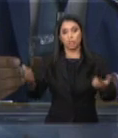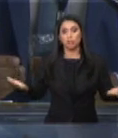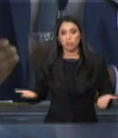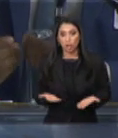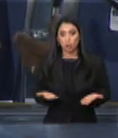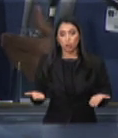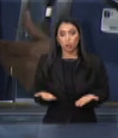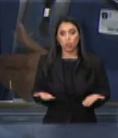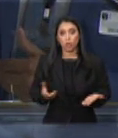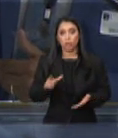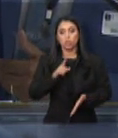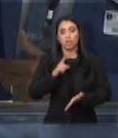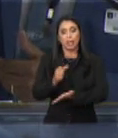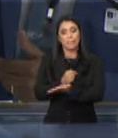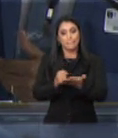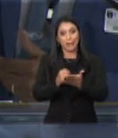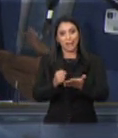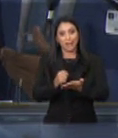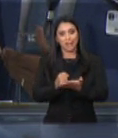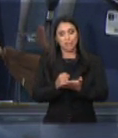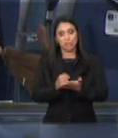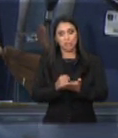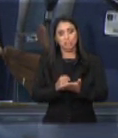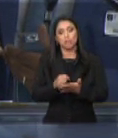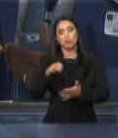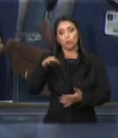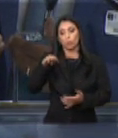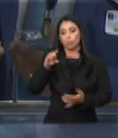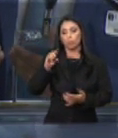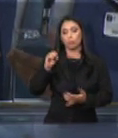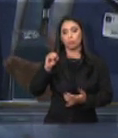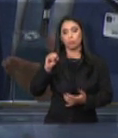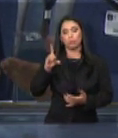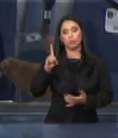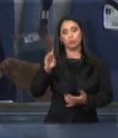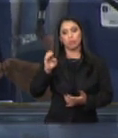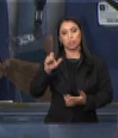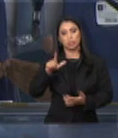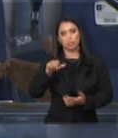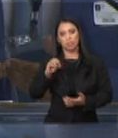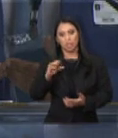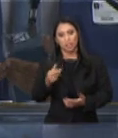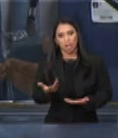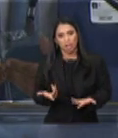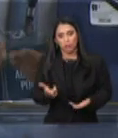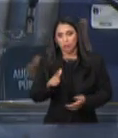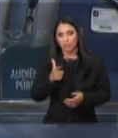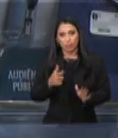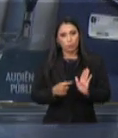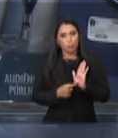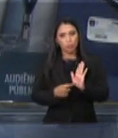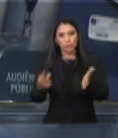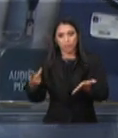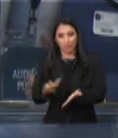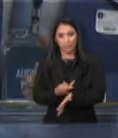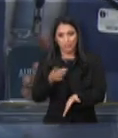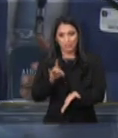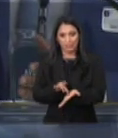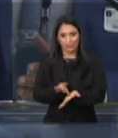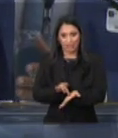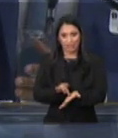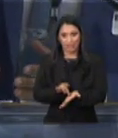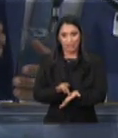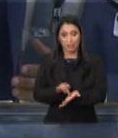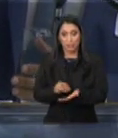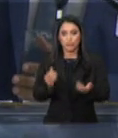ela está baseada no modelo que não é produz a superação da situação de rua eu poderia aqui